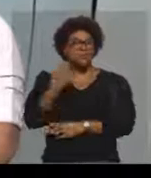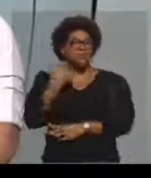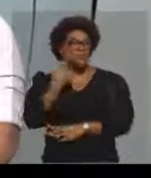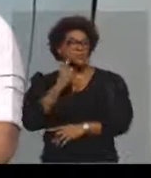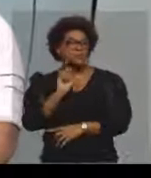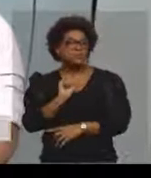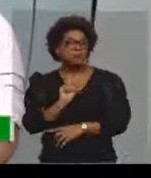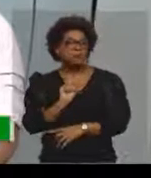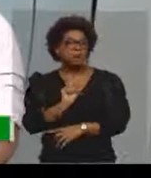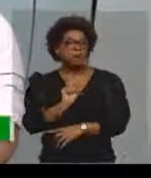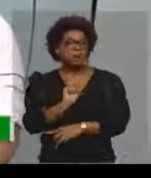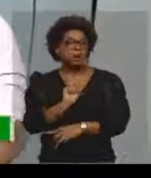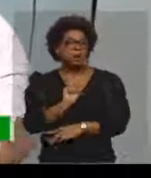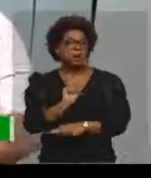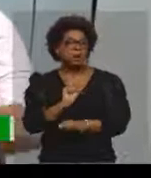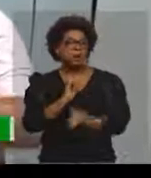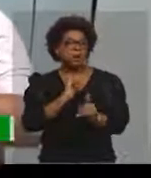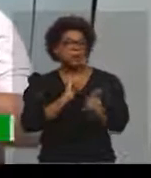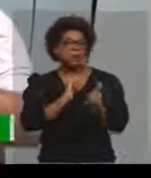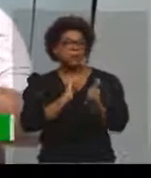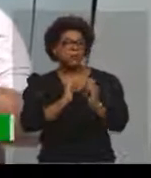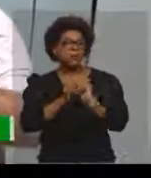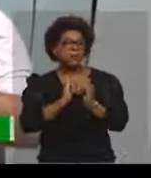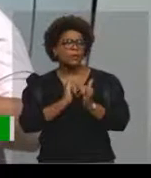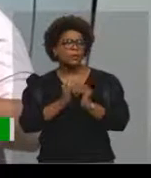exemplo, que